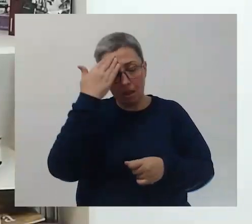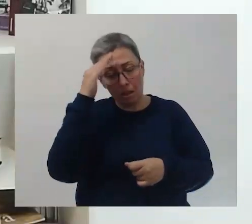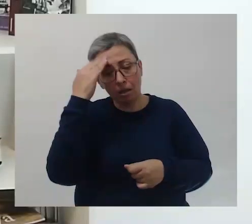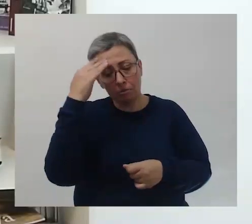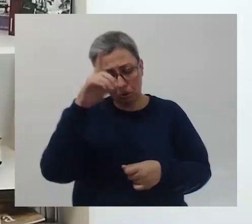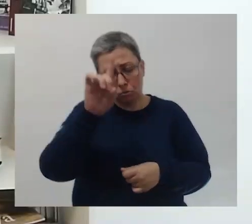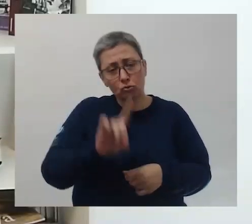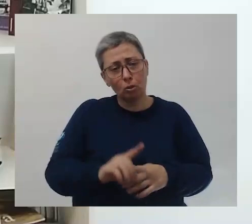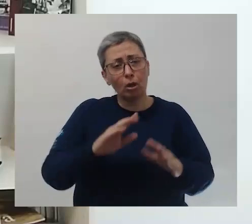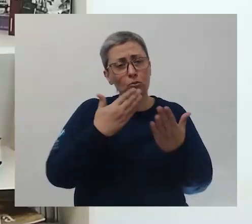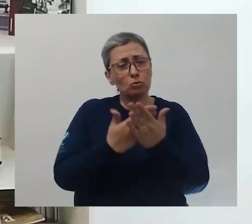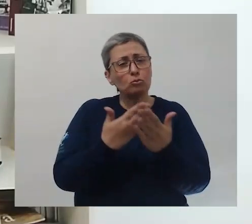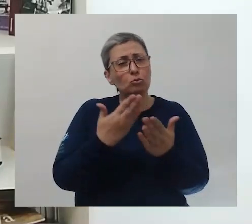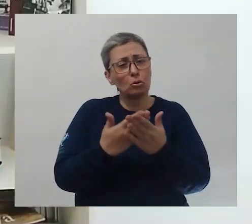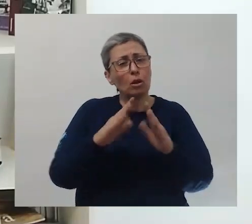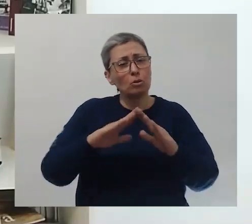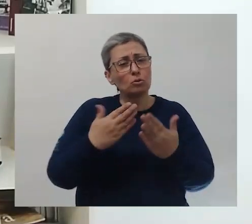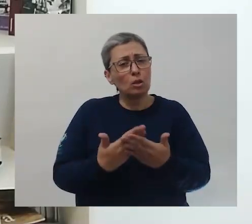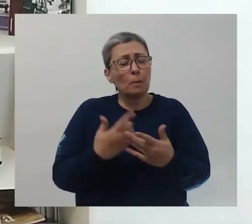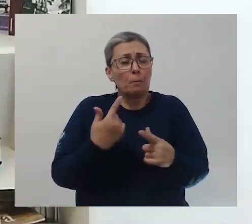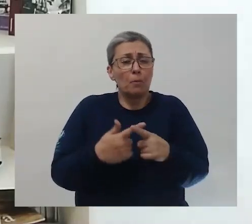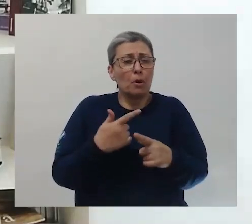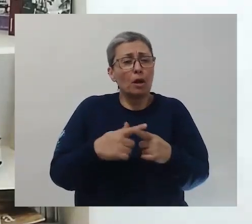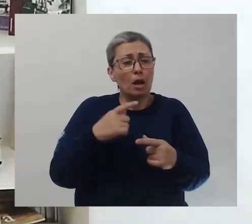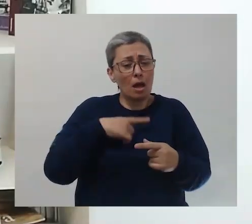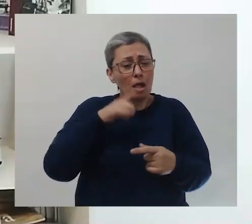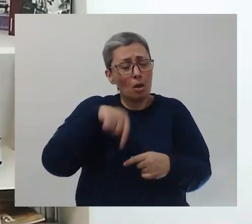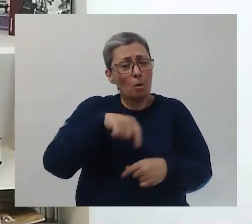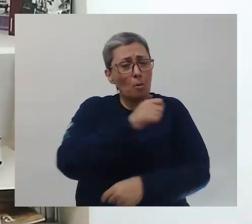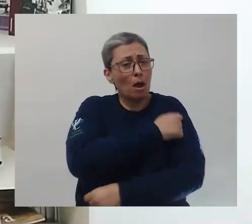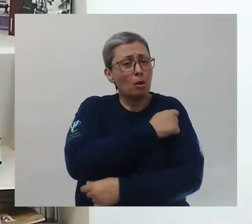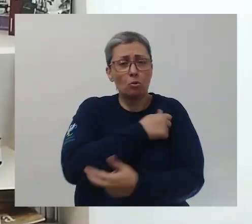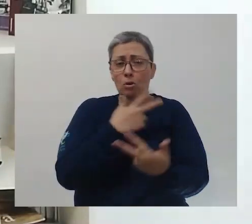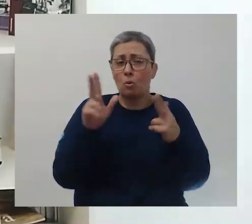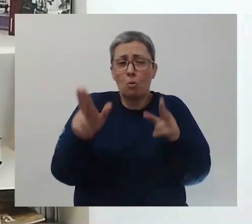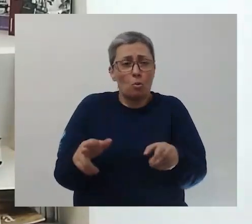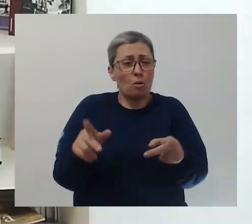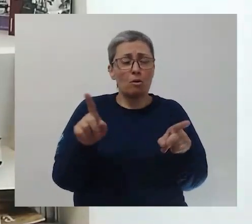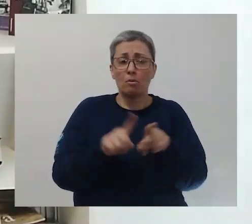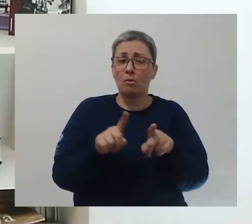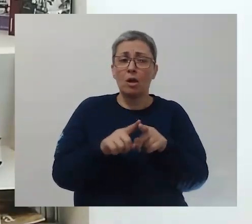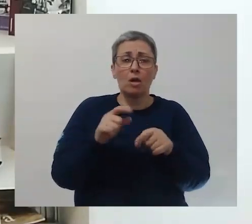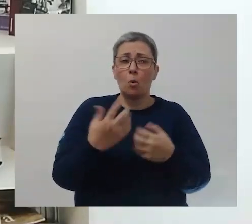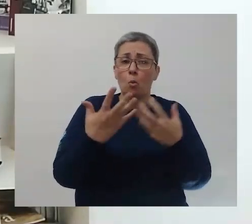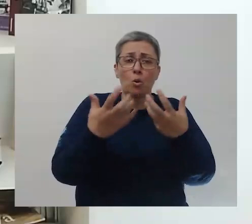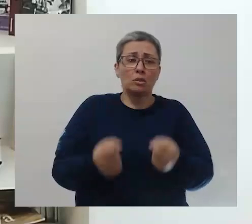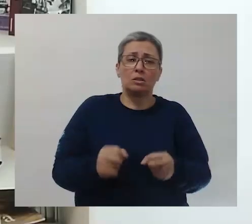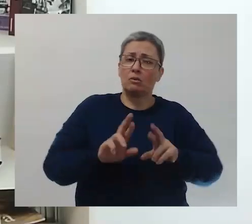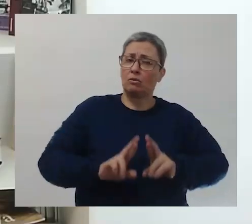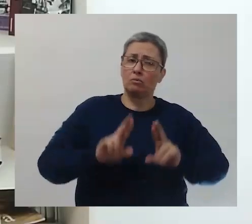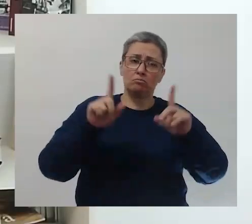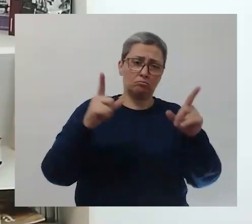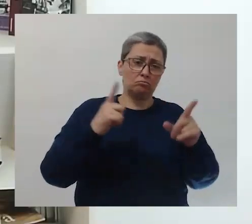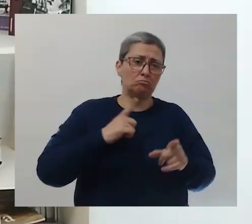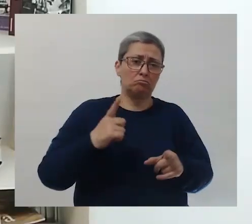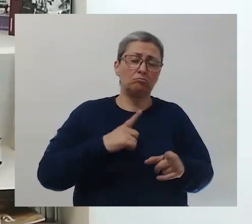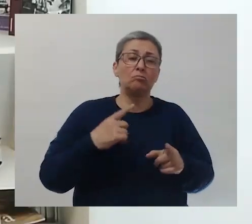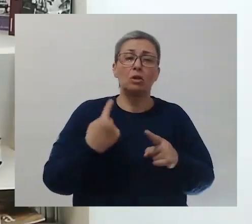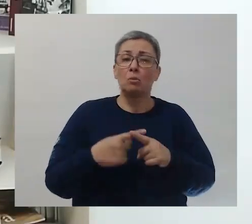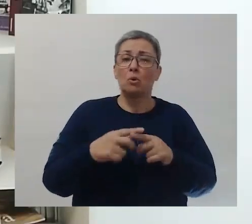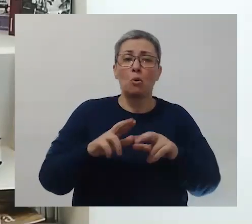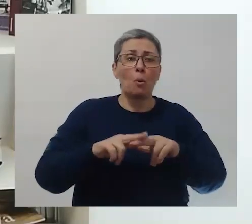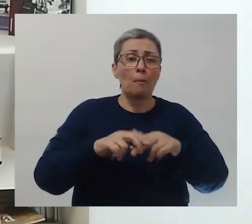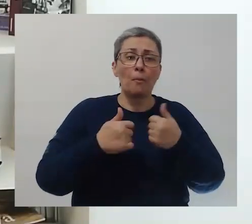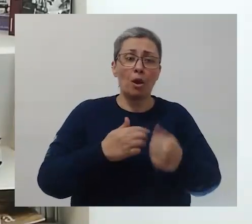que tinha o direito de estudar naquela escola, pois ela era uma aluna como as outras e não aceitava essa diferença que existia